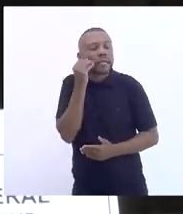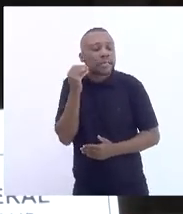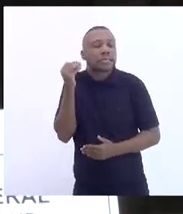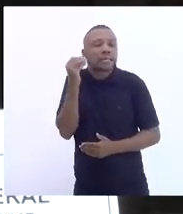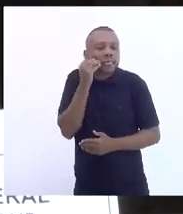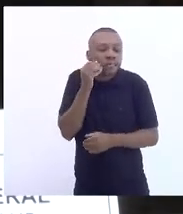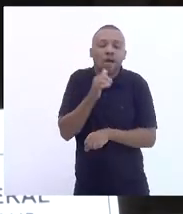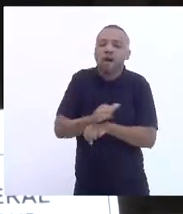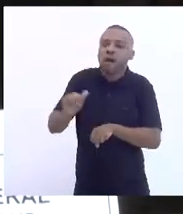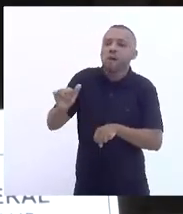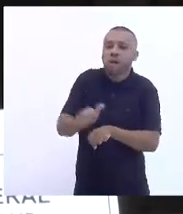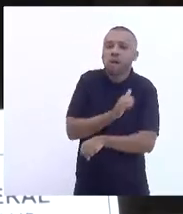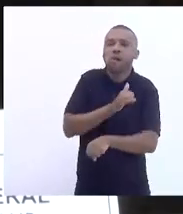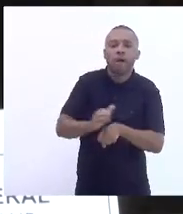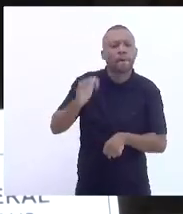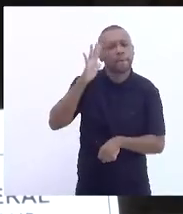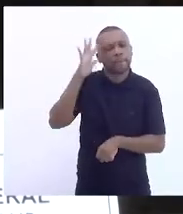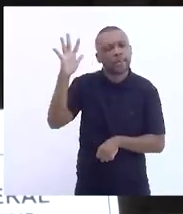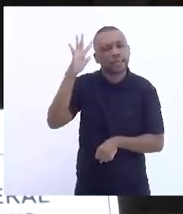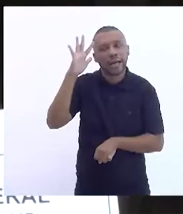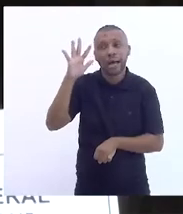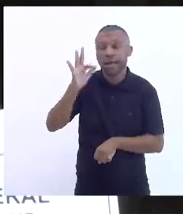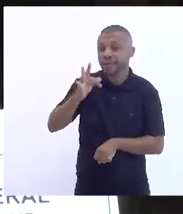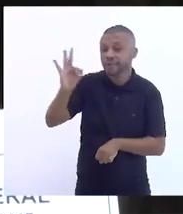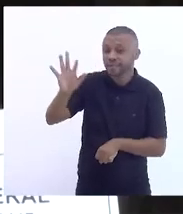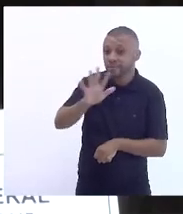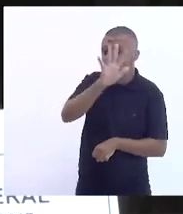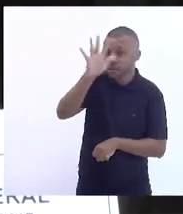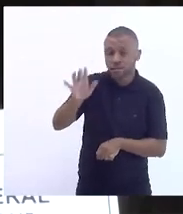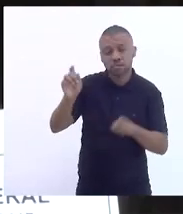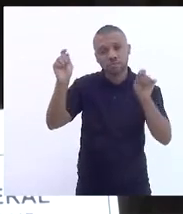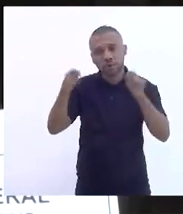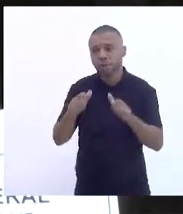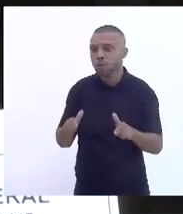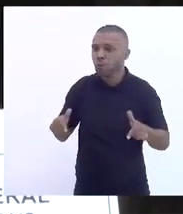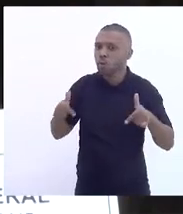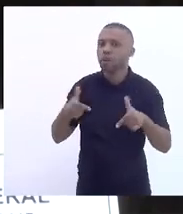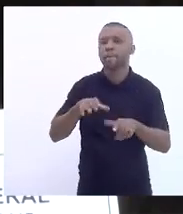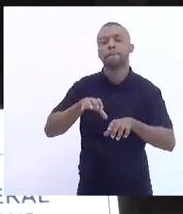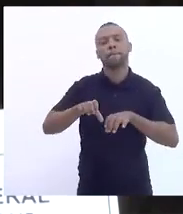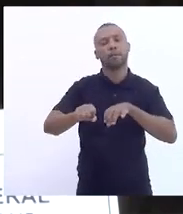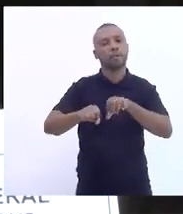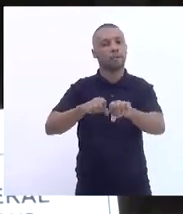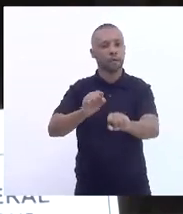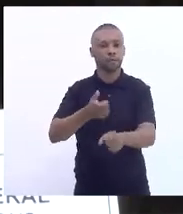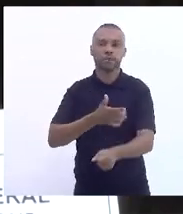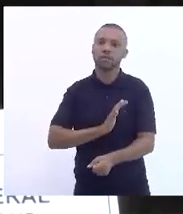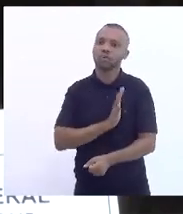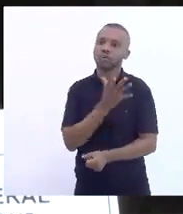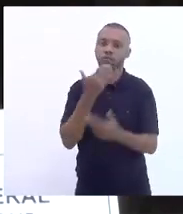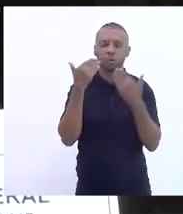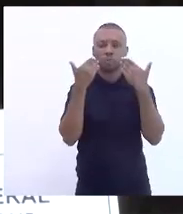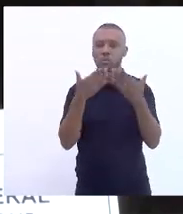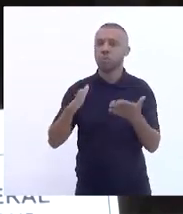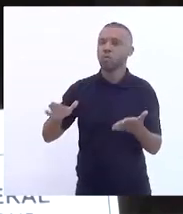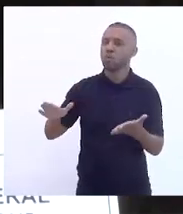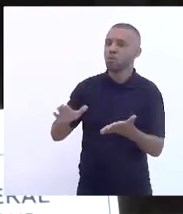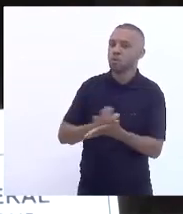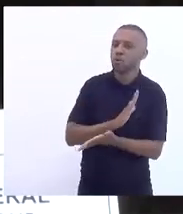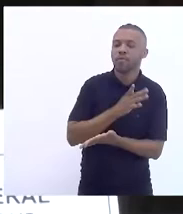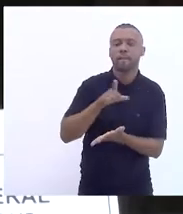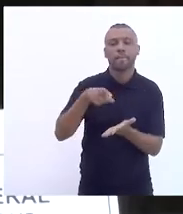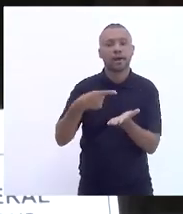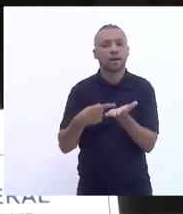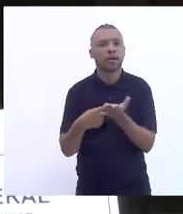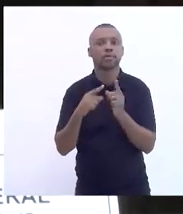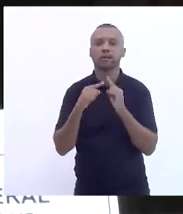maneira pensar como a nível Federal a gente pode intervir nesse horror tão diante das chacinas realizamos audiências